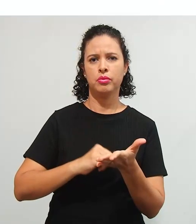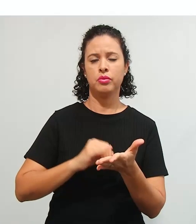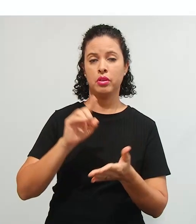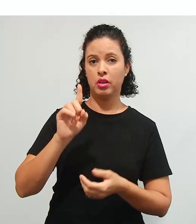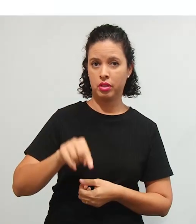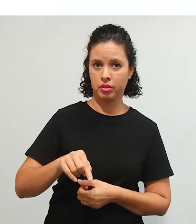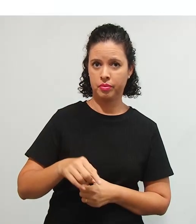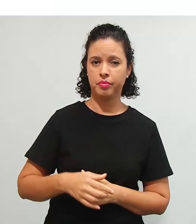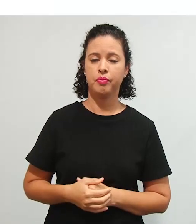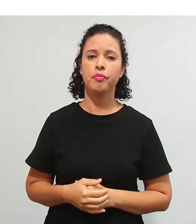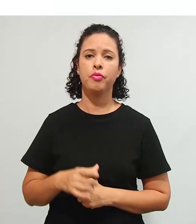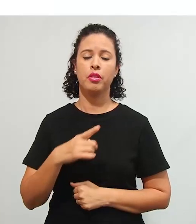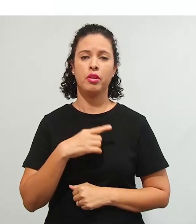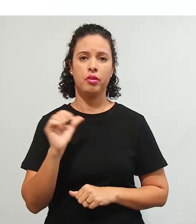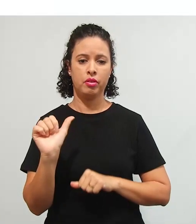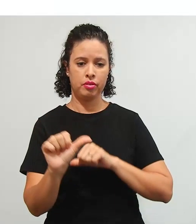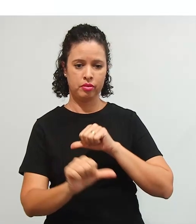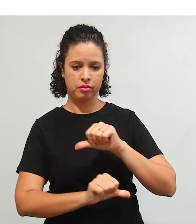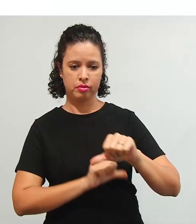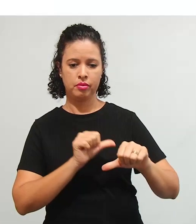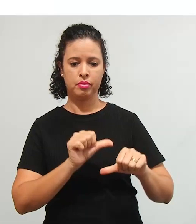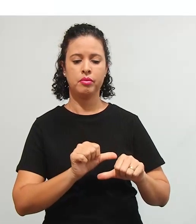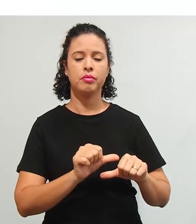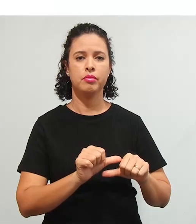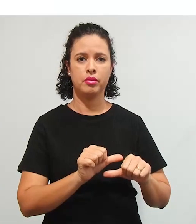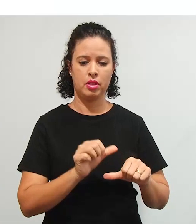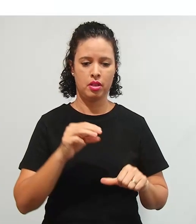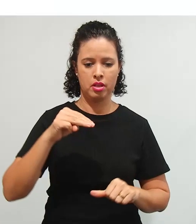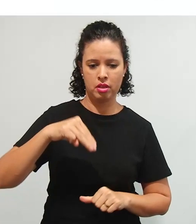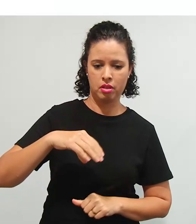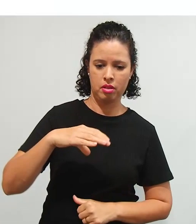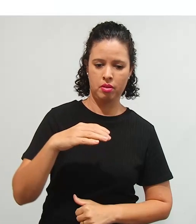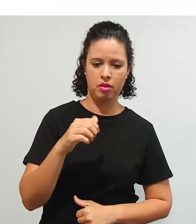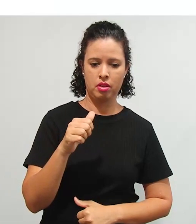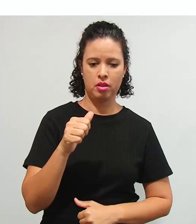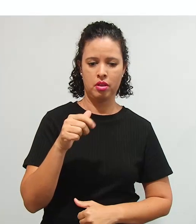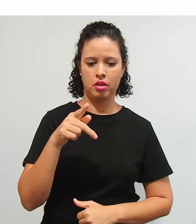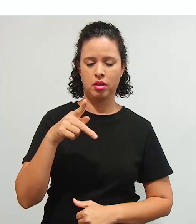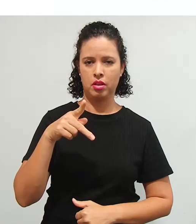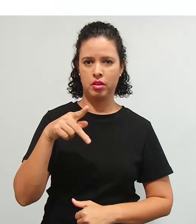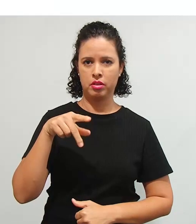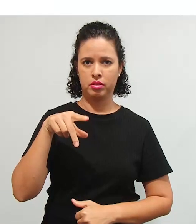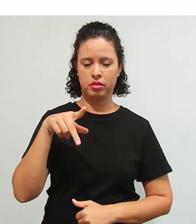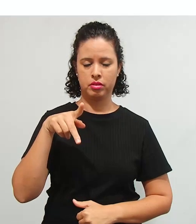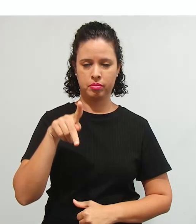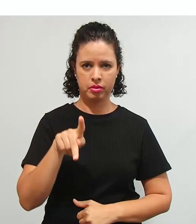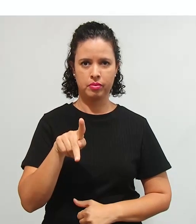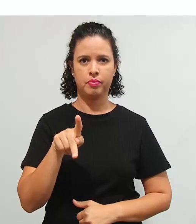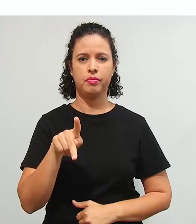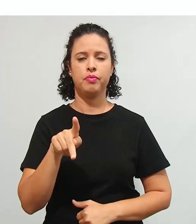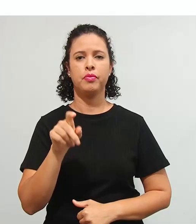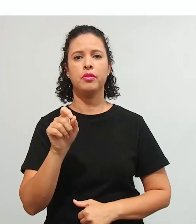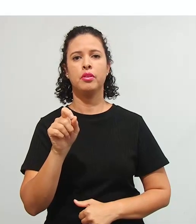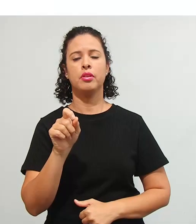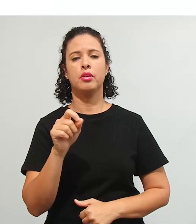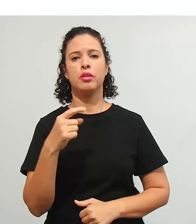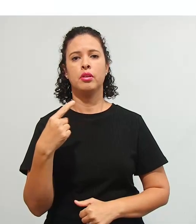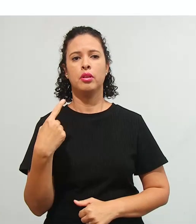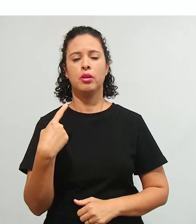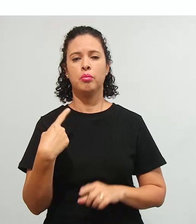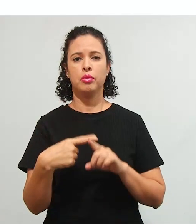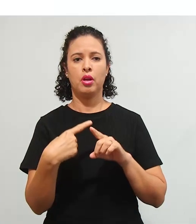E teve uma alteração também no MCASP de 21, tá? Que esse códigozinho aqui, ele